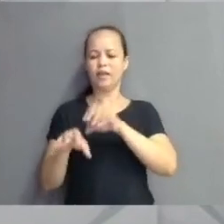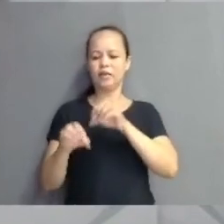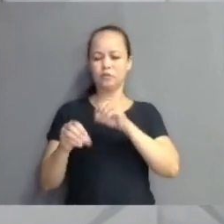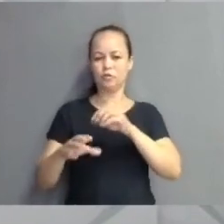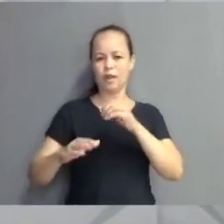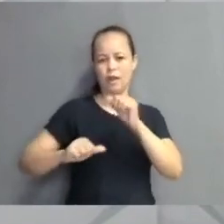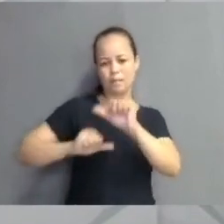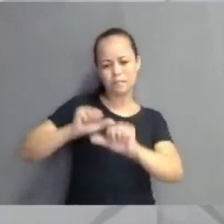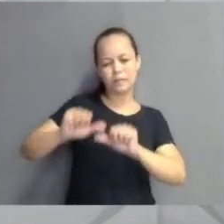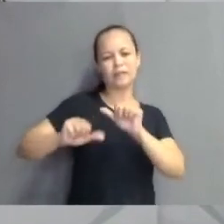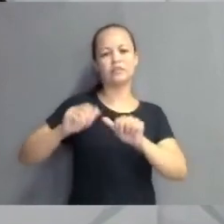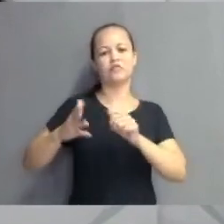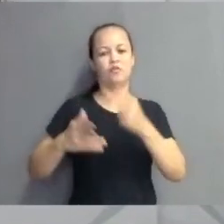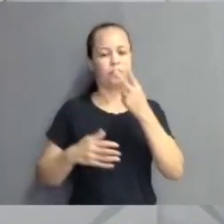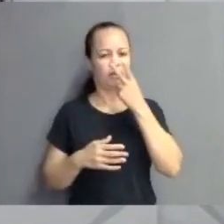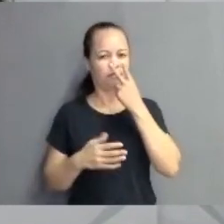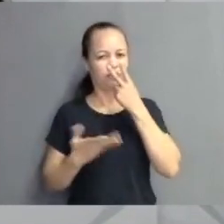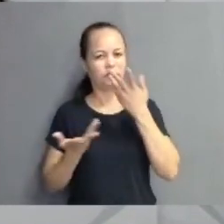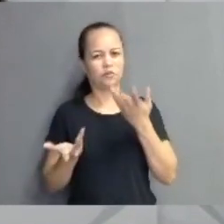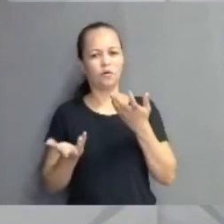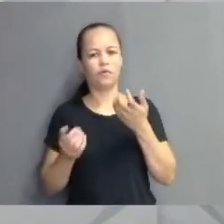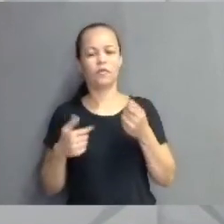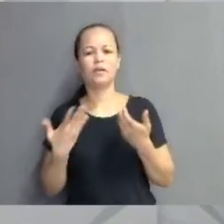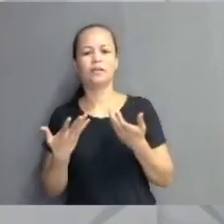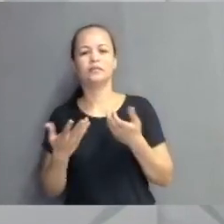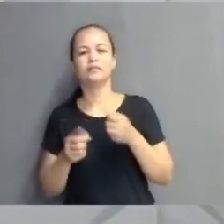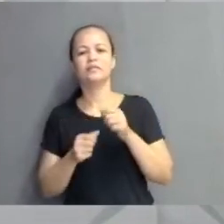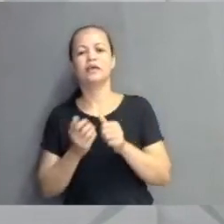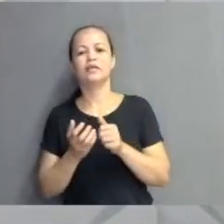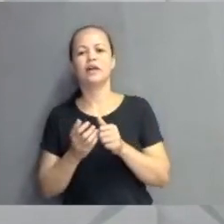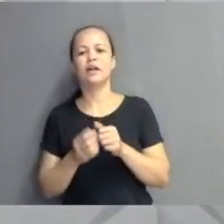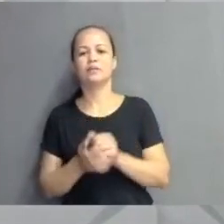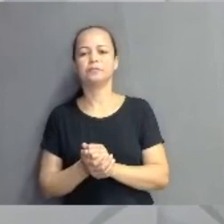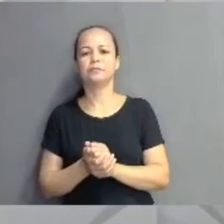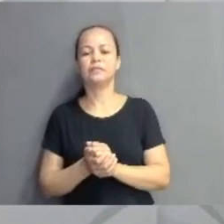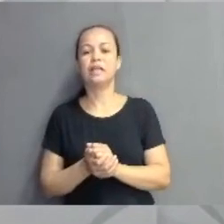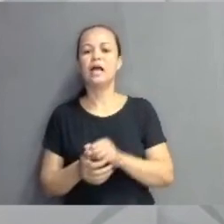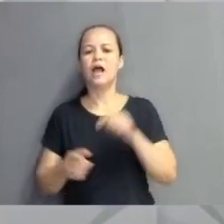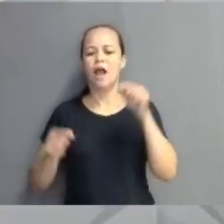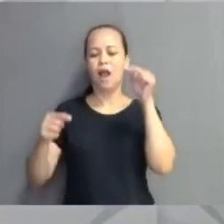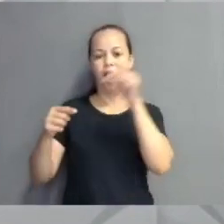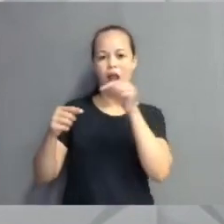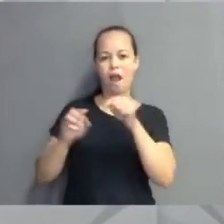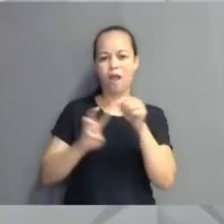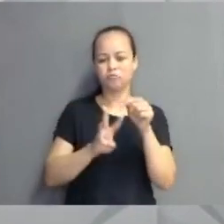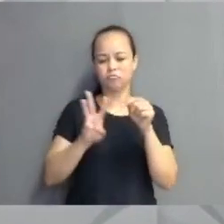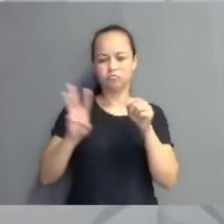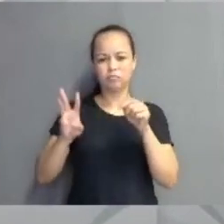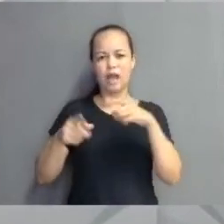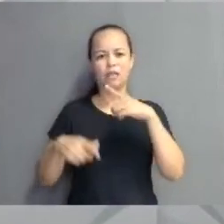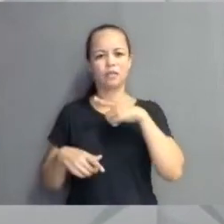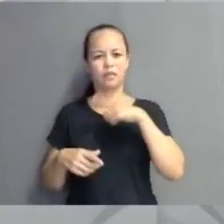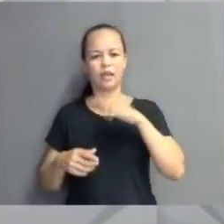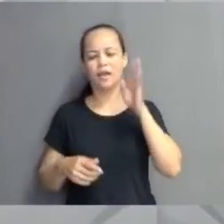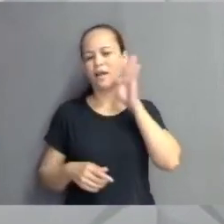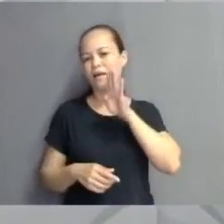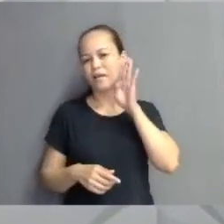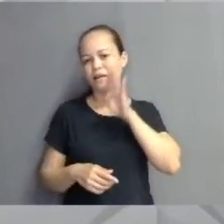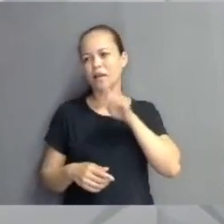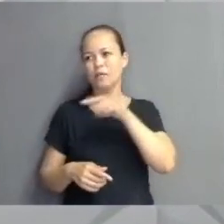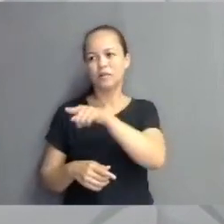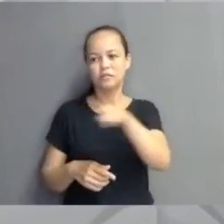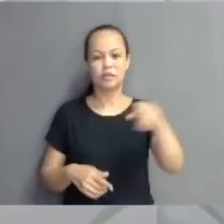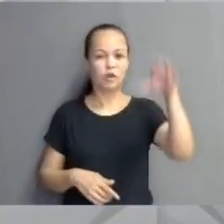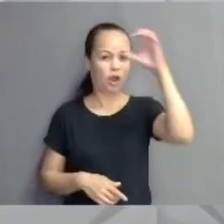transformar Vitória. Blogspot.com Lá tem muita coisa legal que você pode aprender